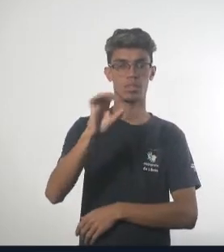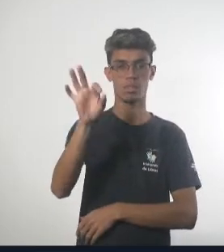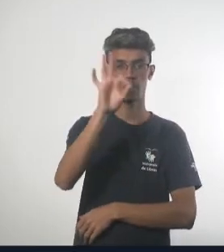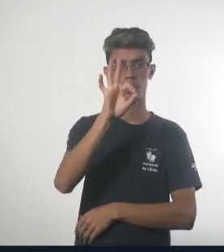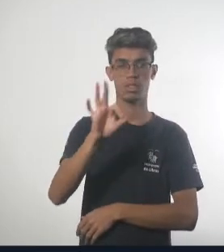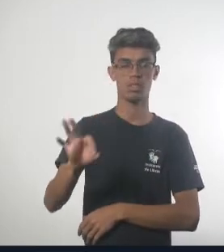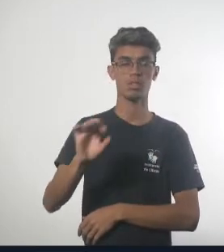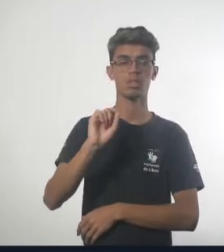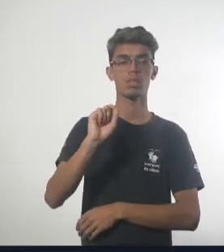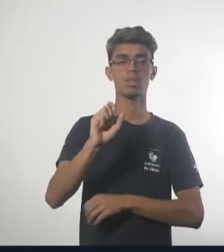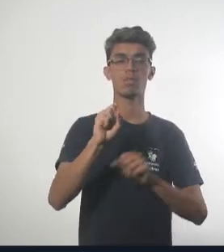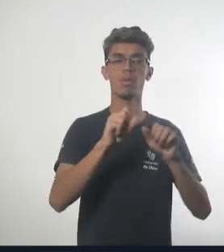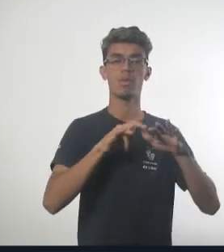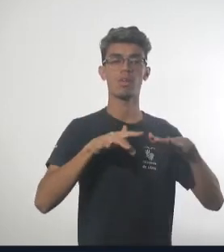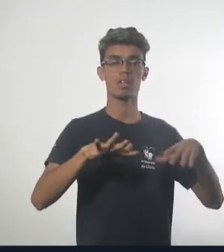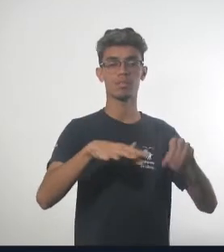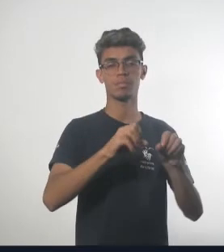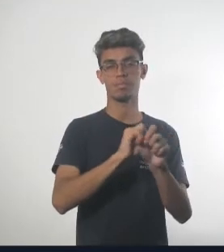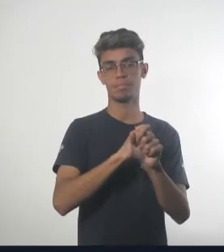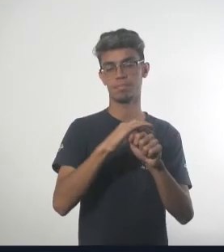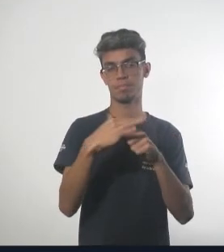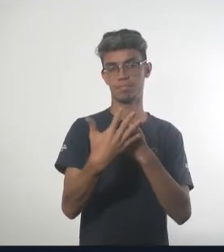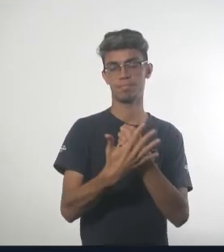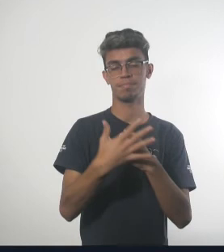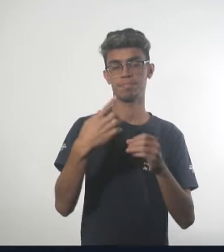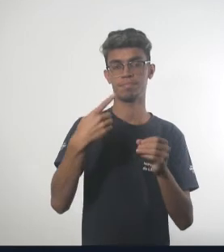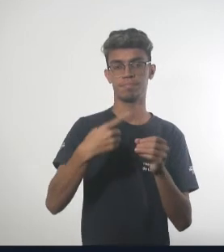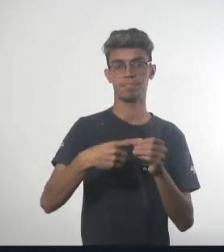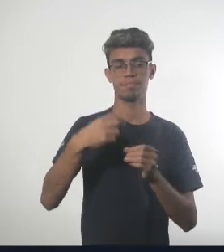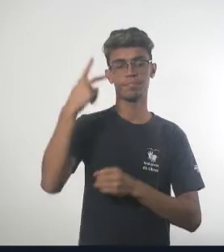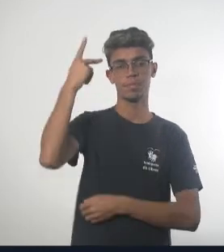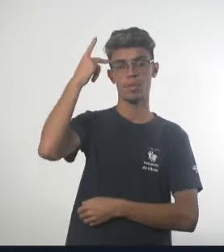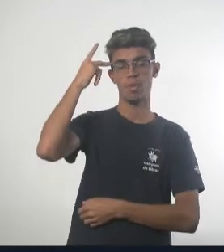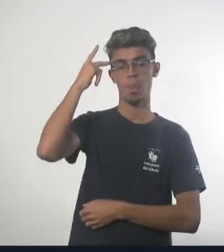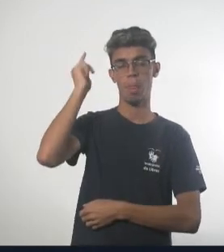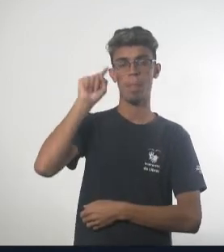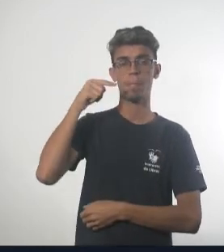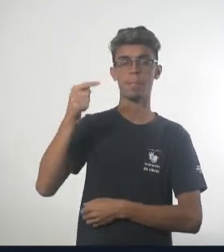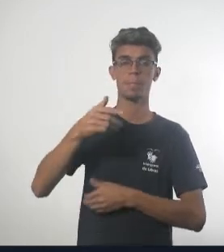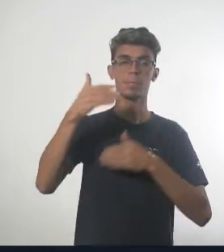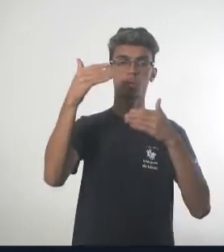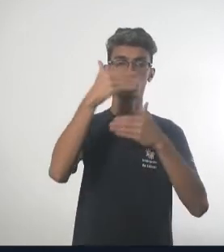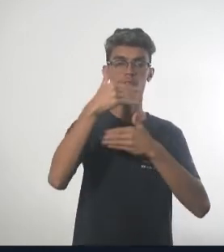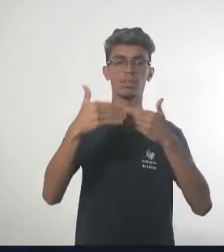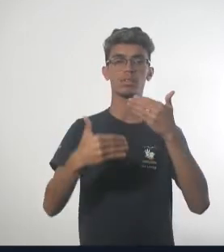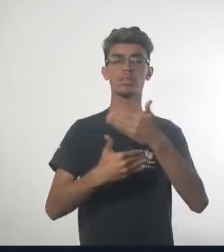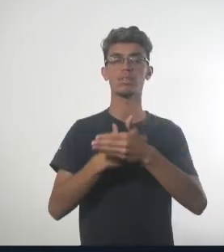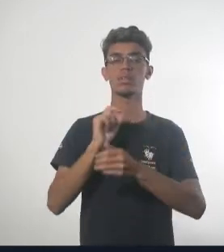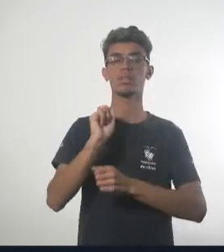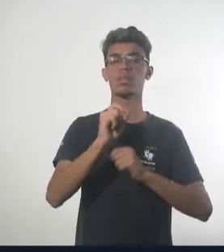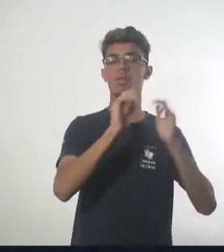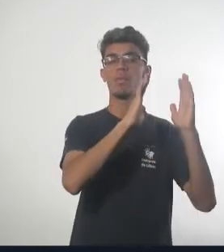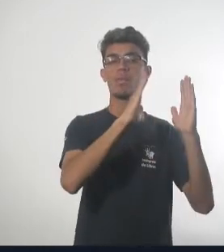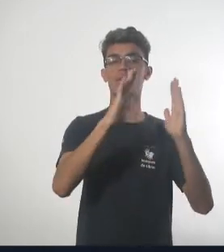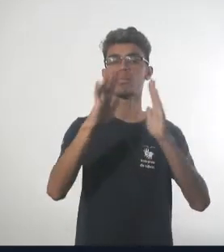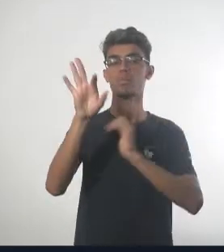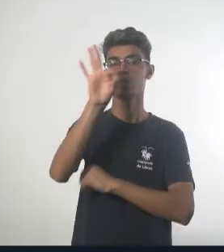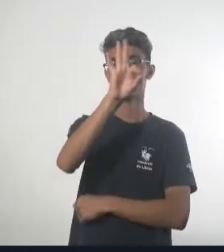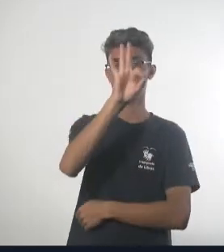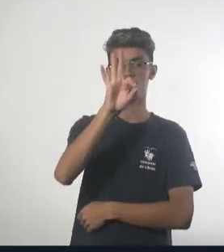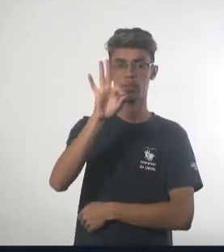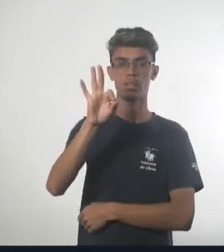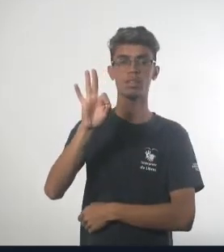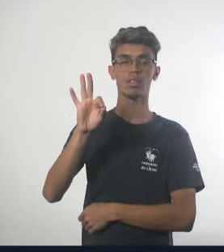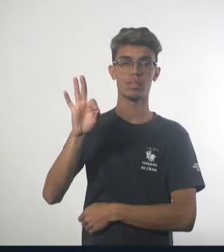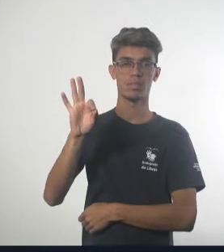de Covid-19 na Grande São Paulo. No próximo slide, nós trouxemos a distribuição percentual dessas